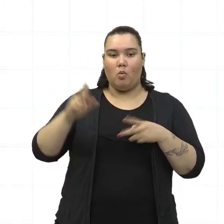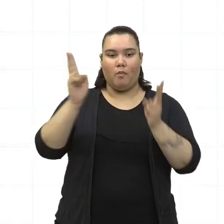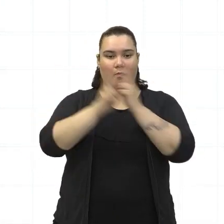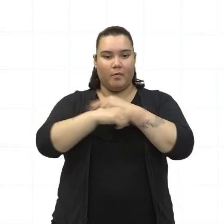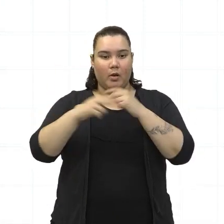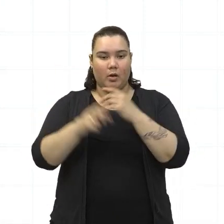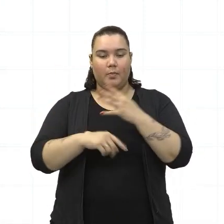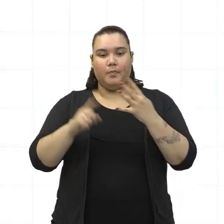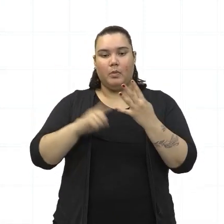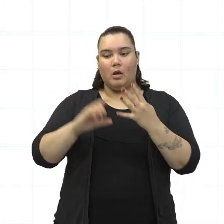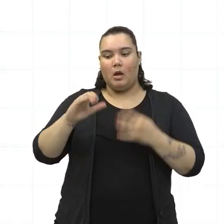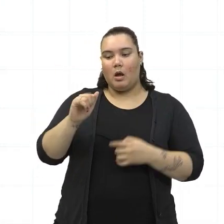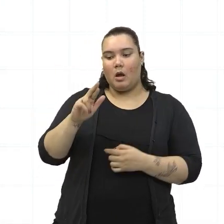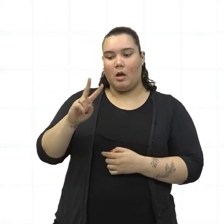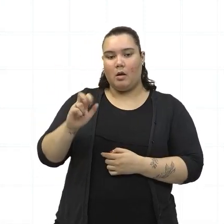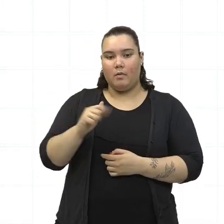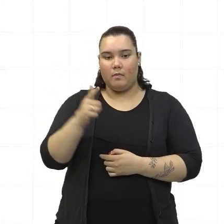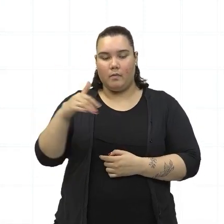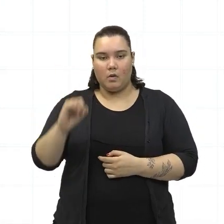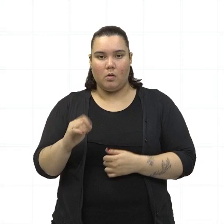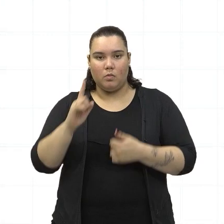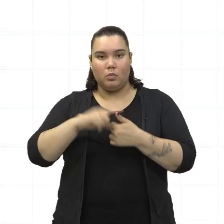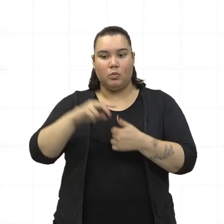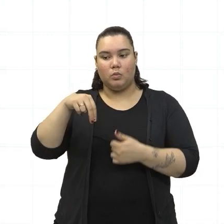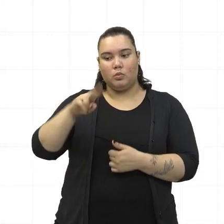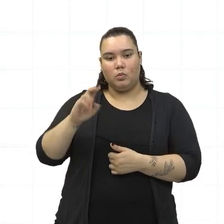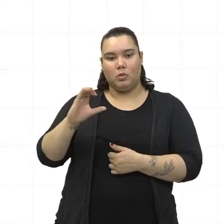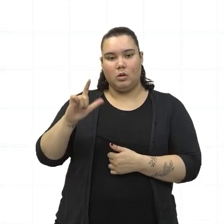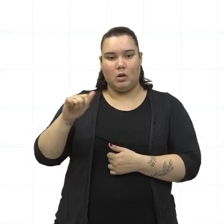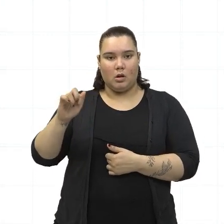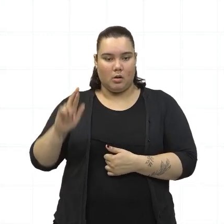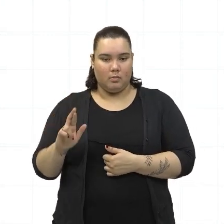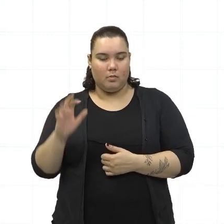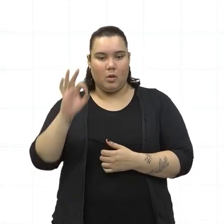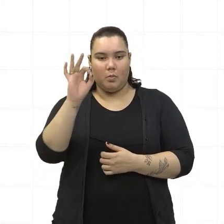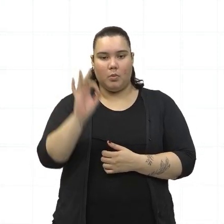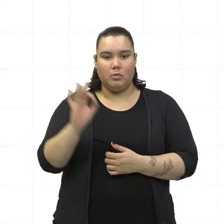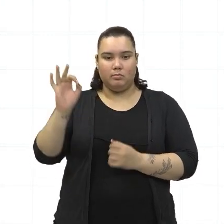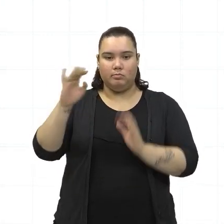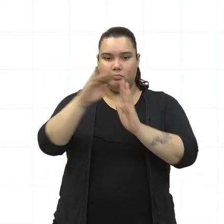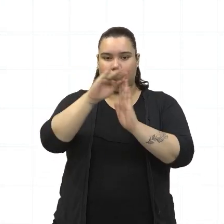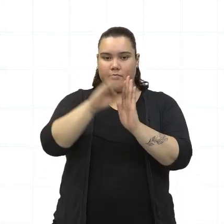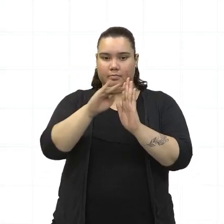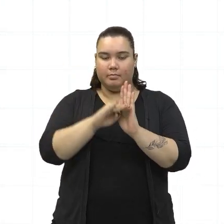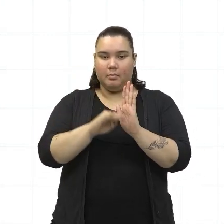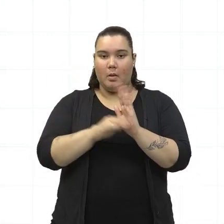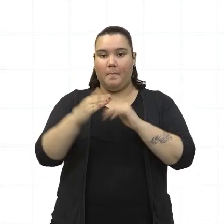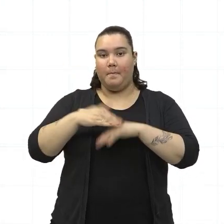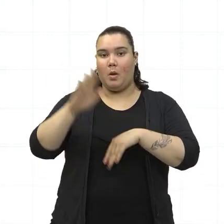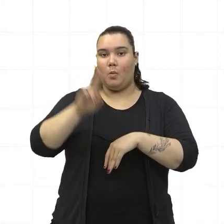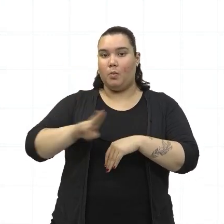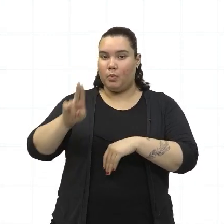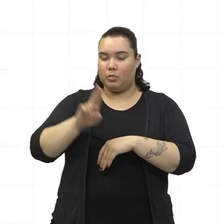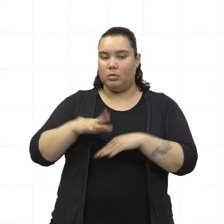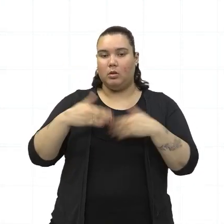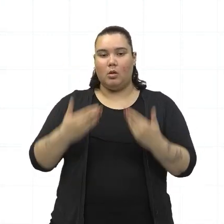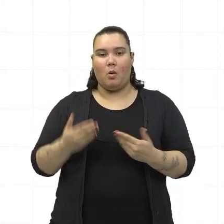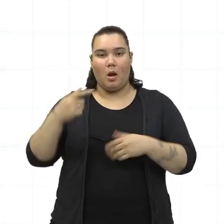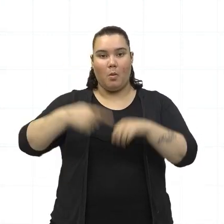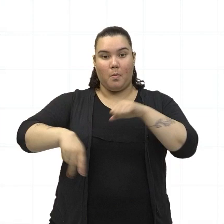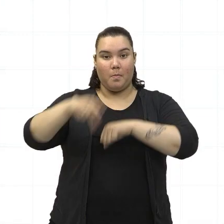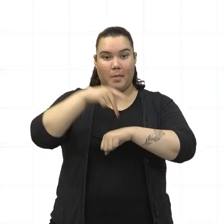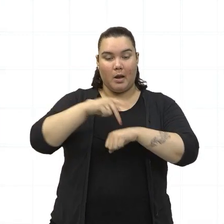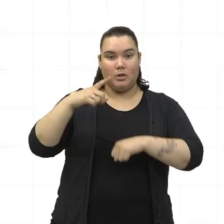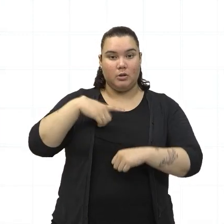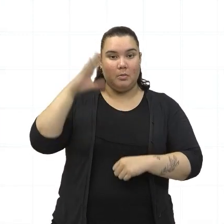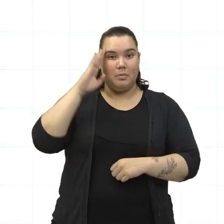também nuclear, certo? A gente observa um pouco dessa porcentagem ali de quais são mais utilizadas. E como a gente viu que no nosso país a gente tem esse